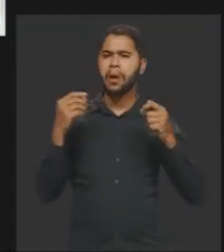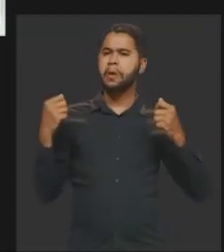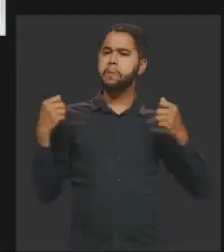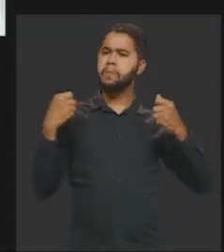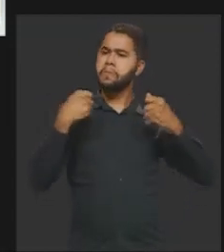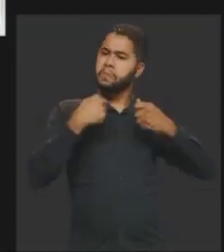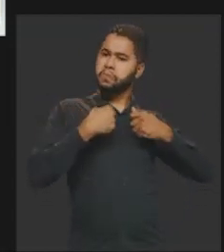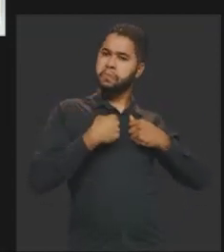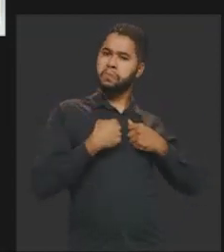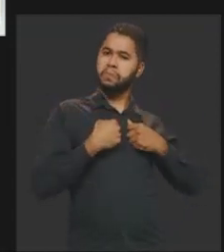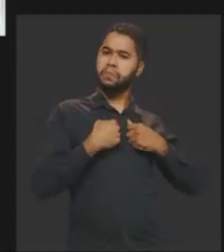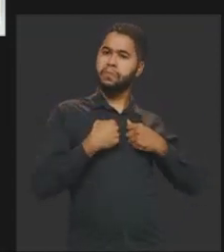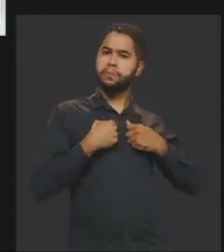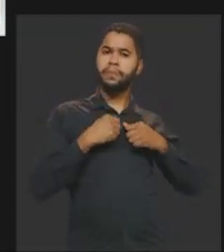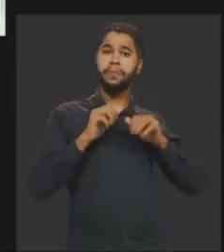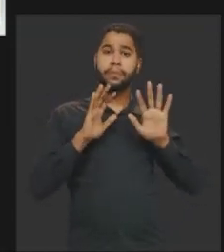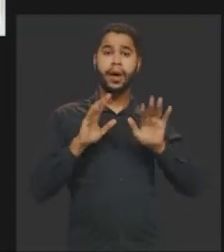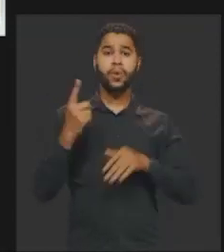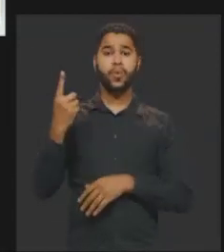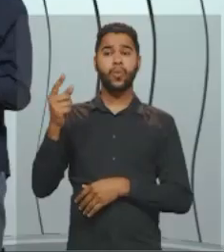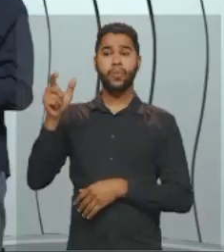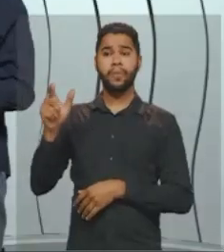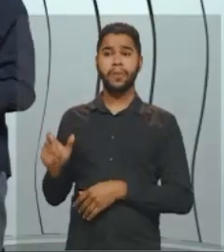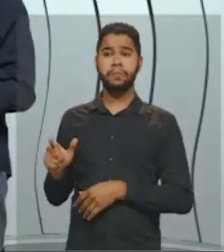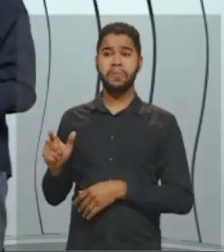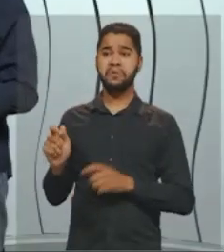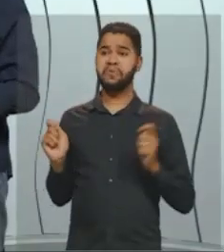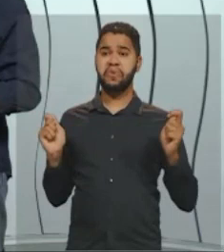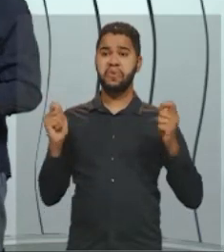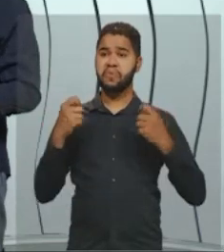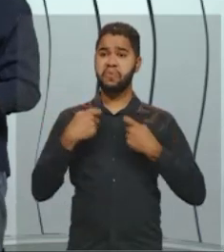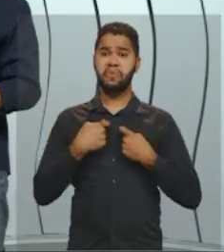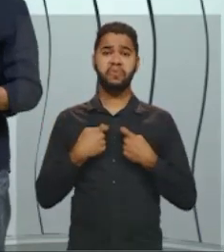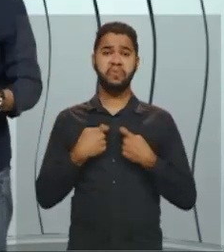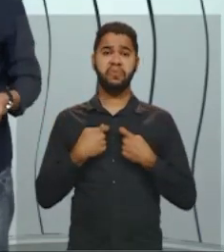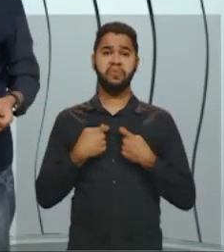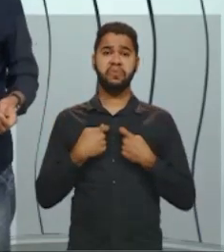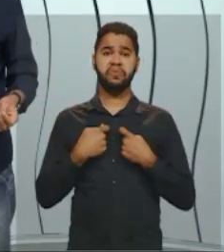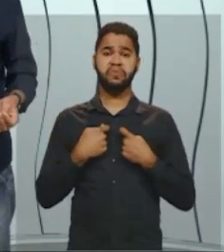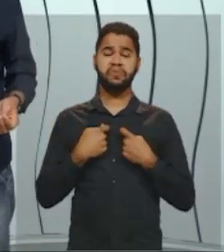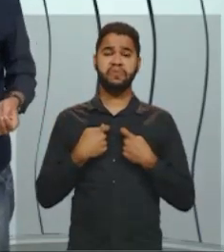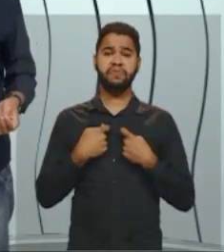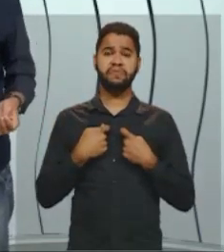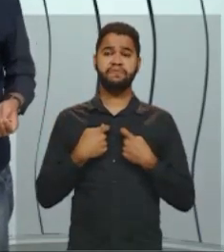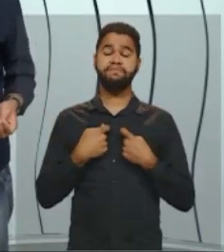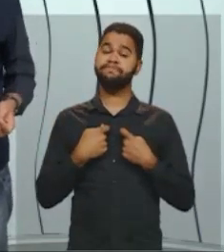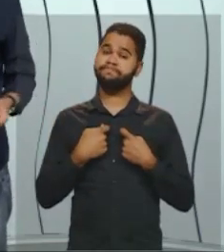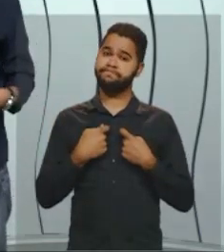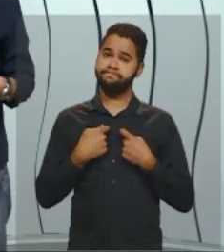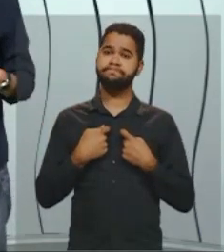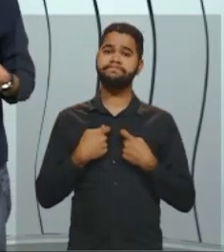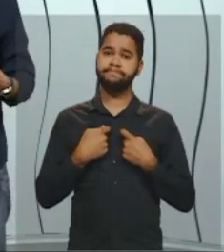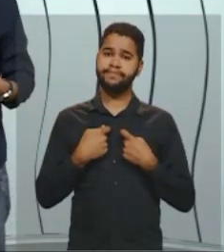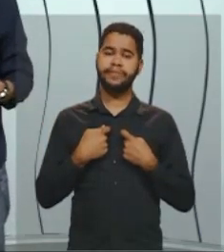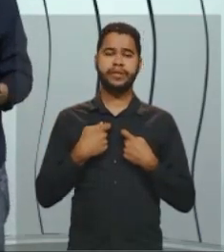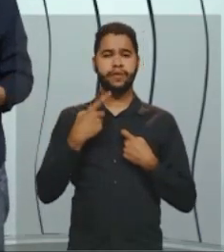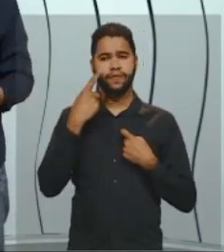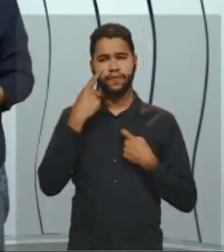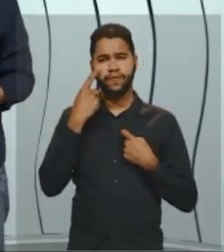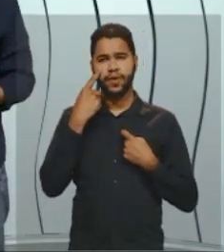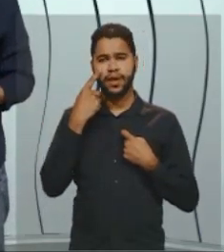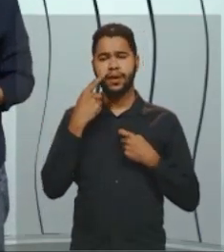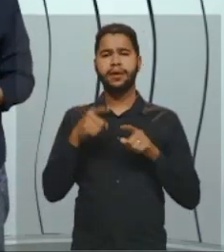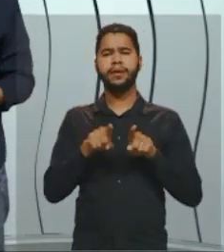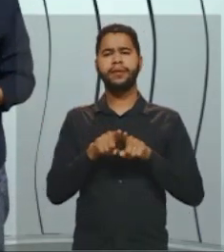usa os 40 animais mudos para fazer um casaco de pele, mas uma pessoa só para vestir. Então a gente vê também